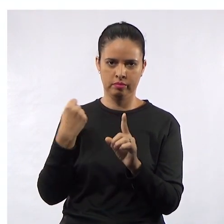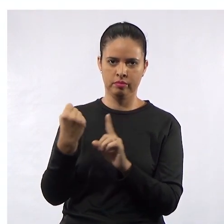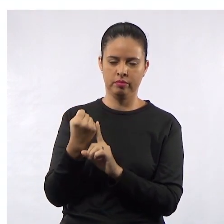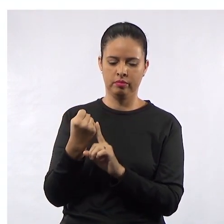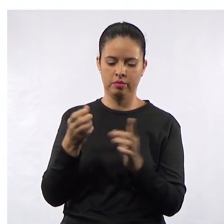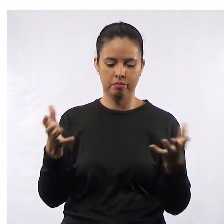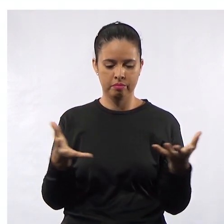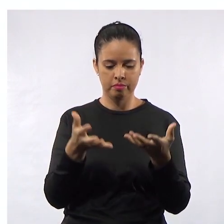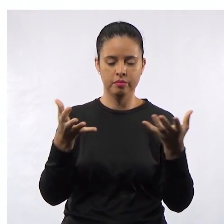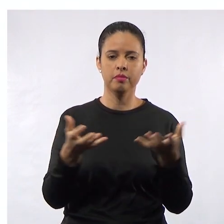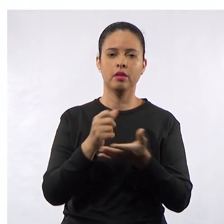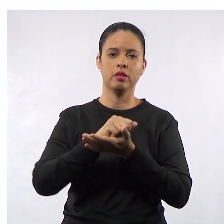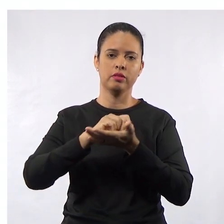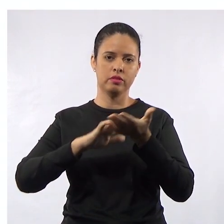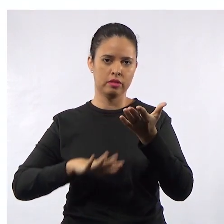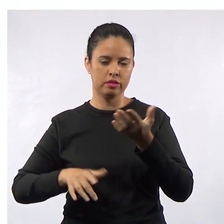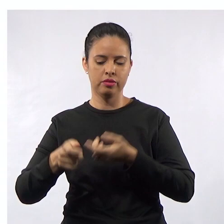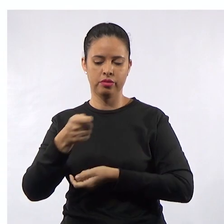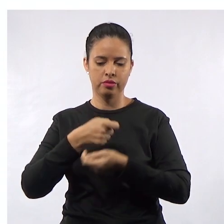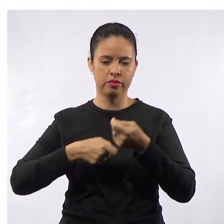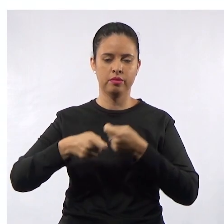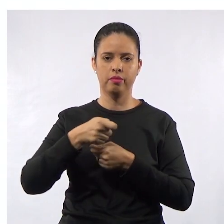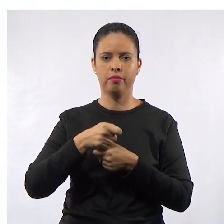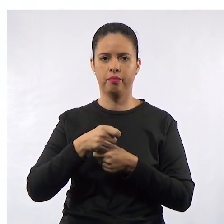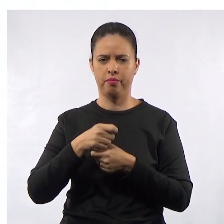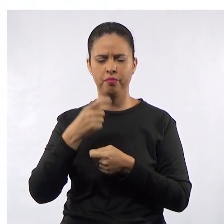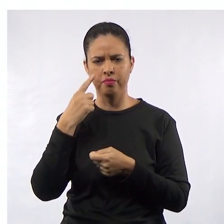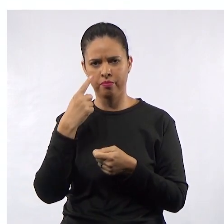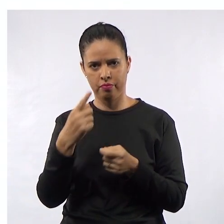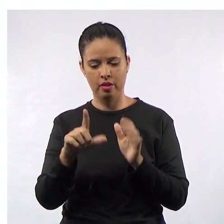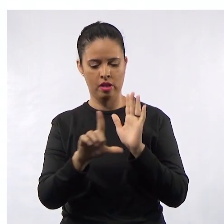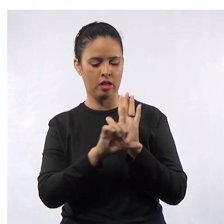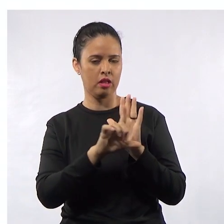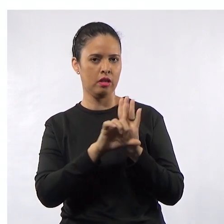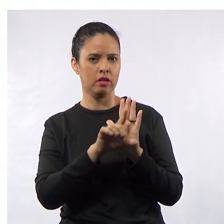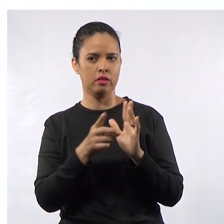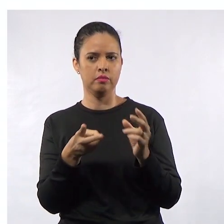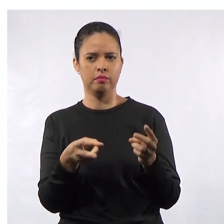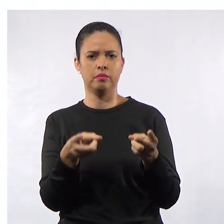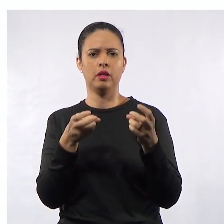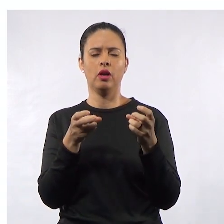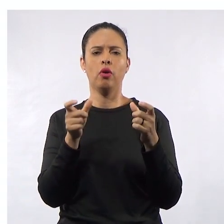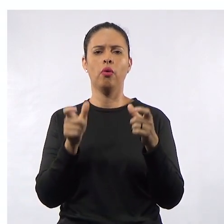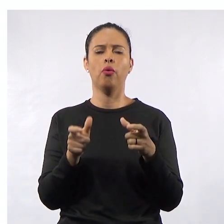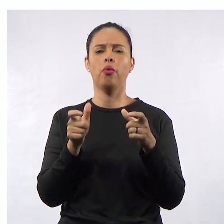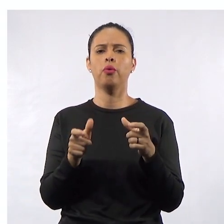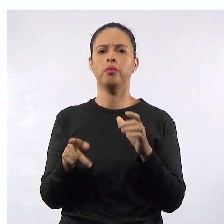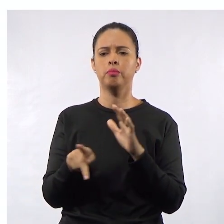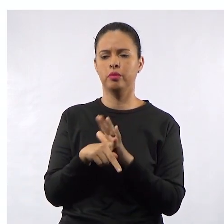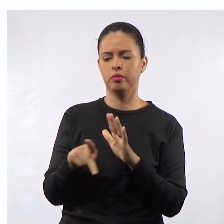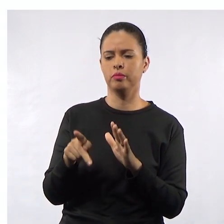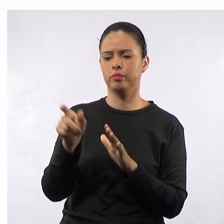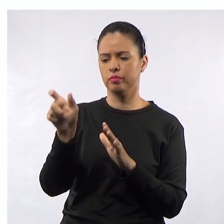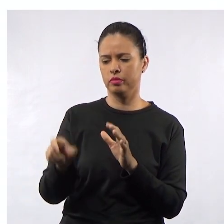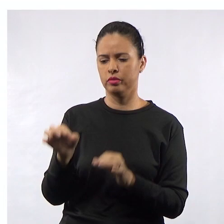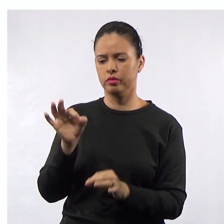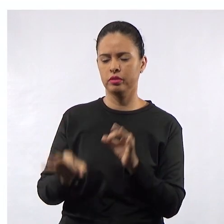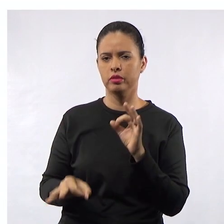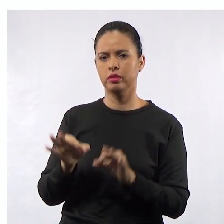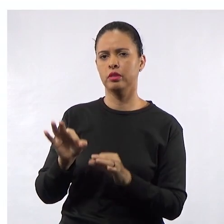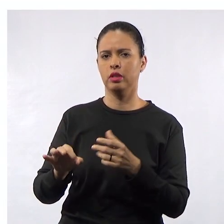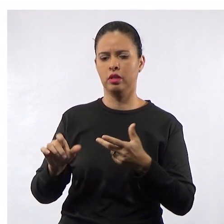eu preciso que vocês percebam que dentro dessa legislação aqui nós perceber aí aonde o próprio